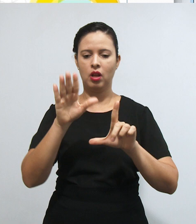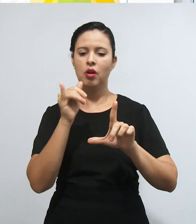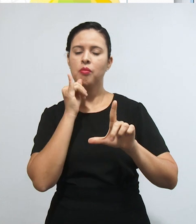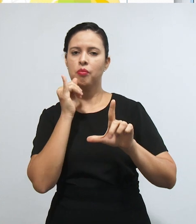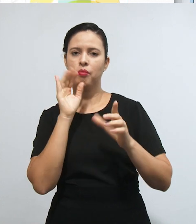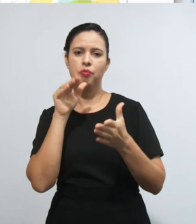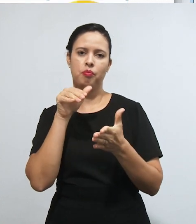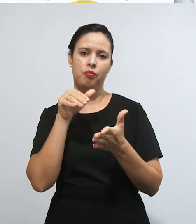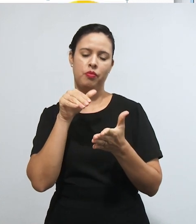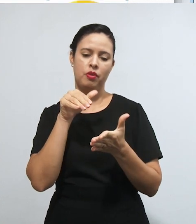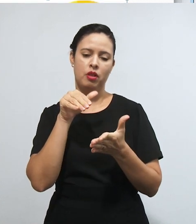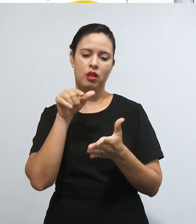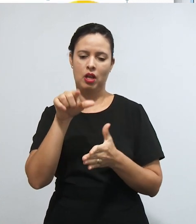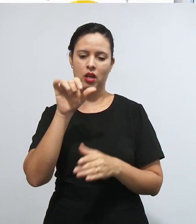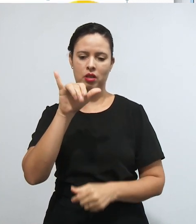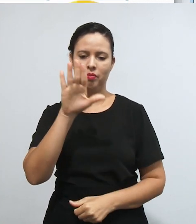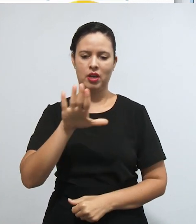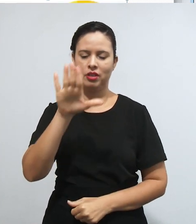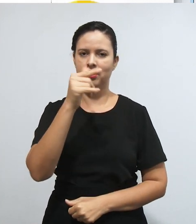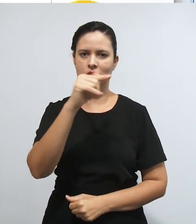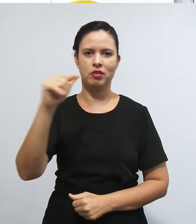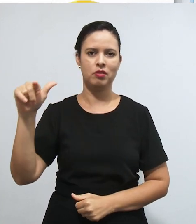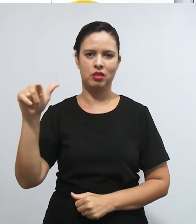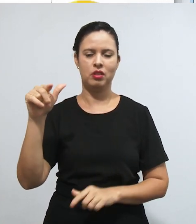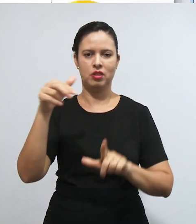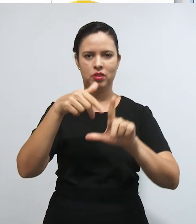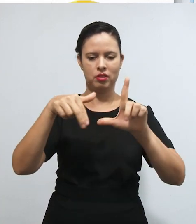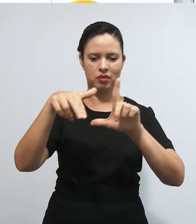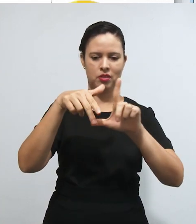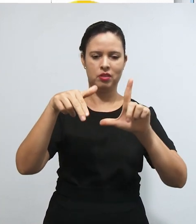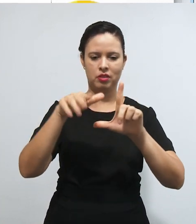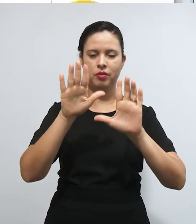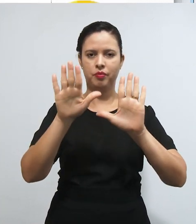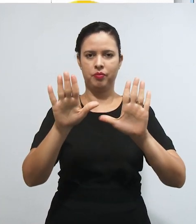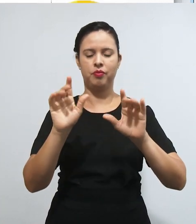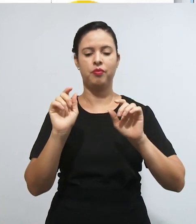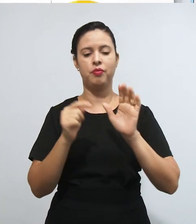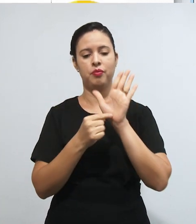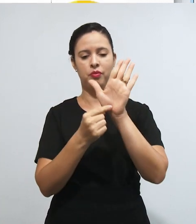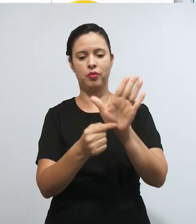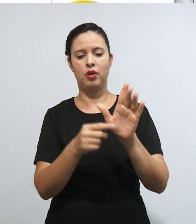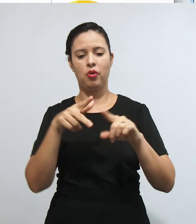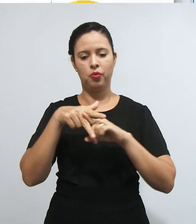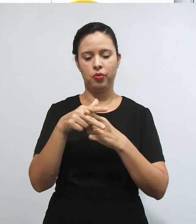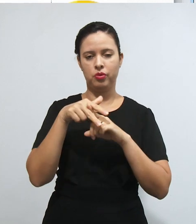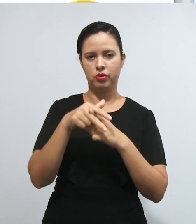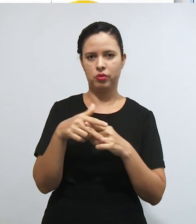né? Ó. Esse aqui, eu vou fazer aqui um ajuste para vocês